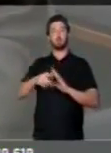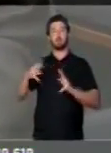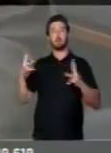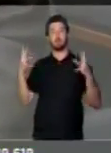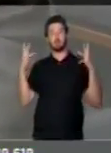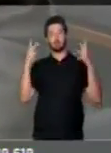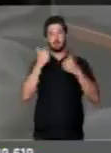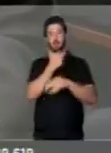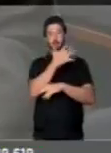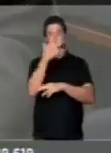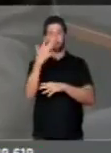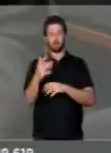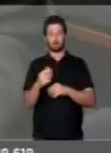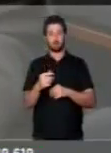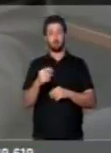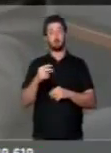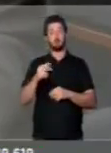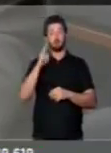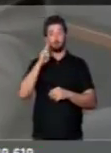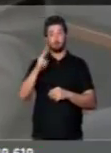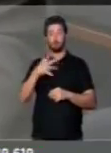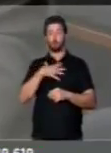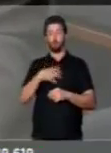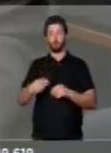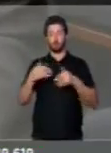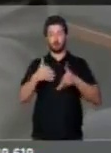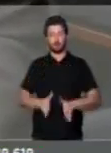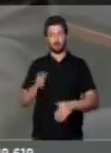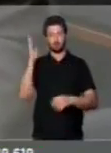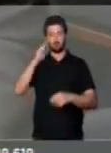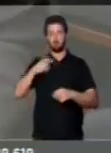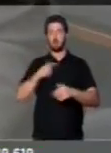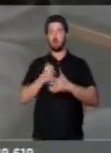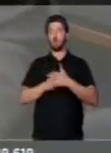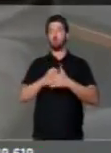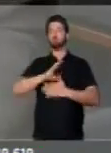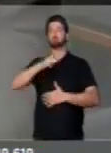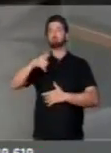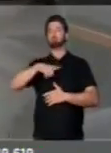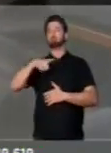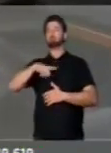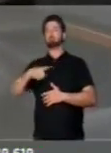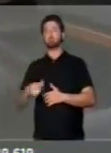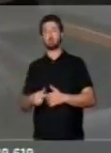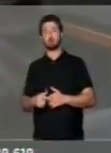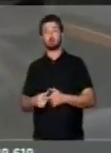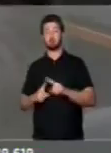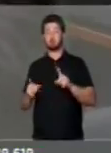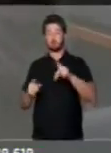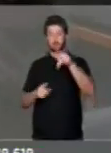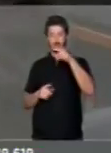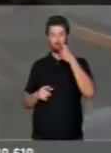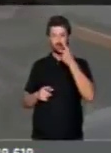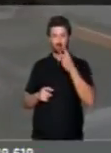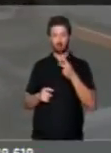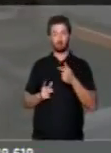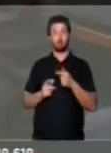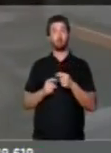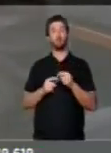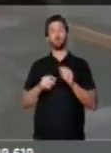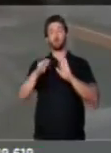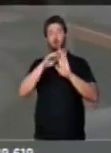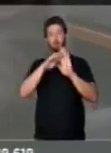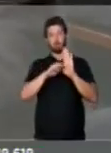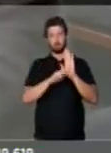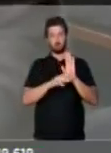né? E verás que um filho teu não foge à luta. Eu perguntaria à senhora, a senhora falou que as medidas são importantes,